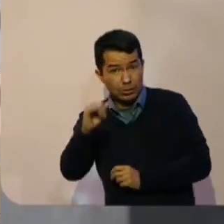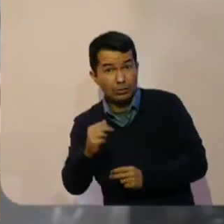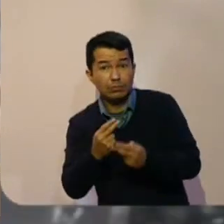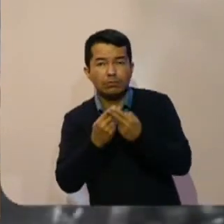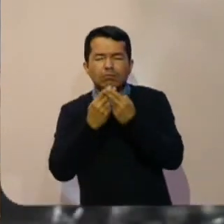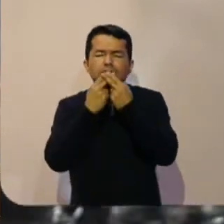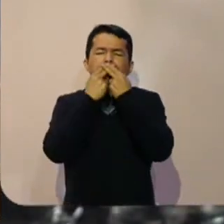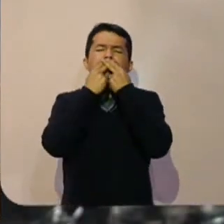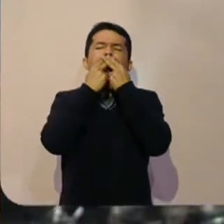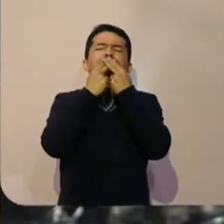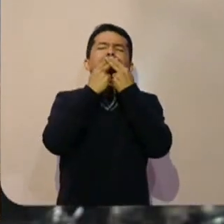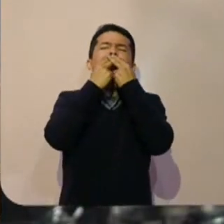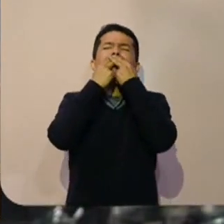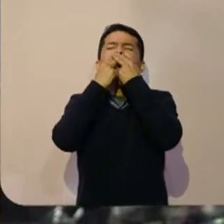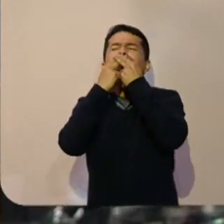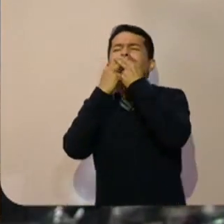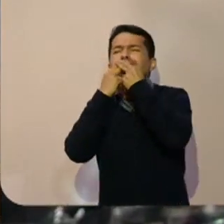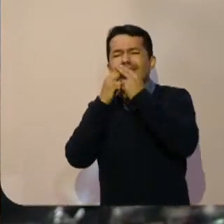jejuando,